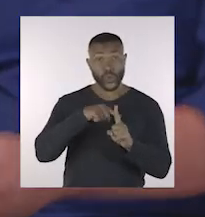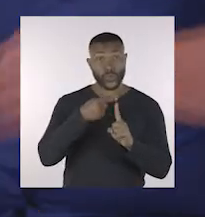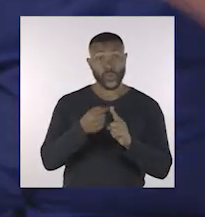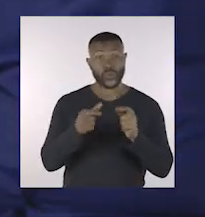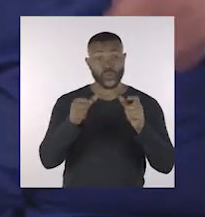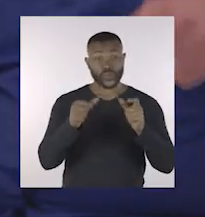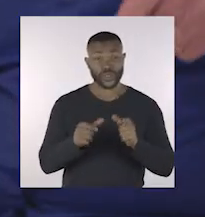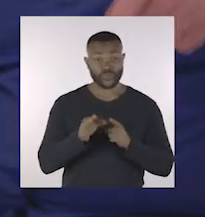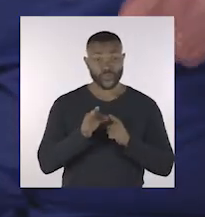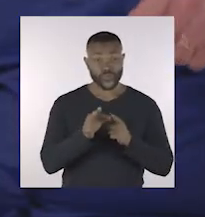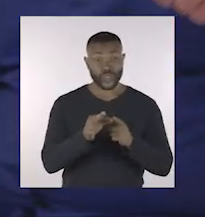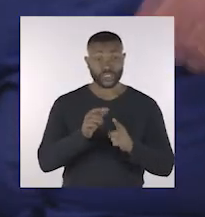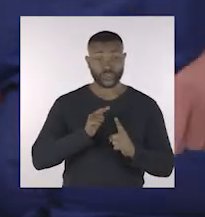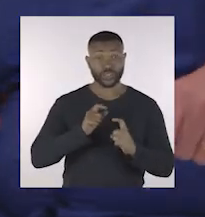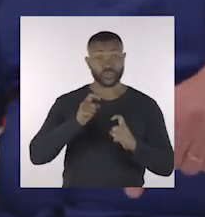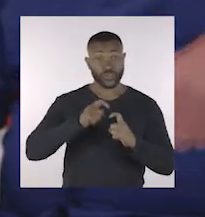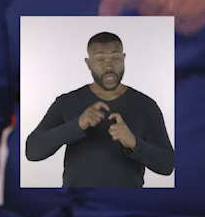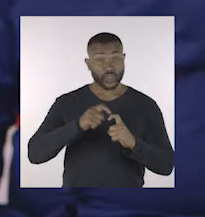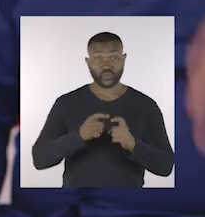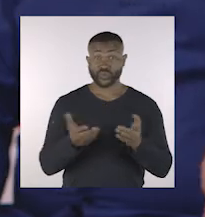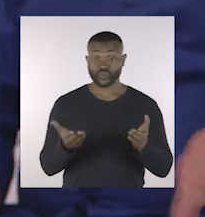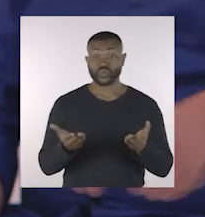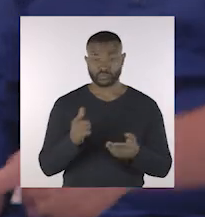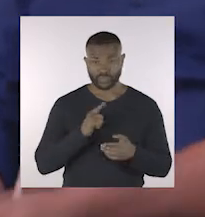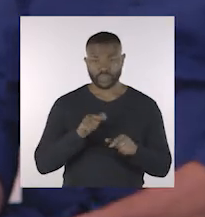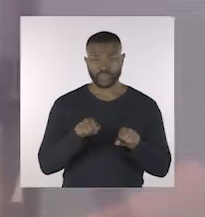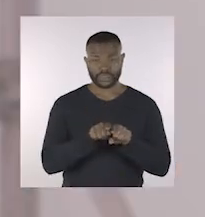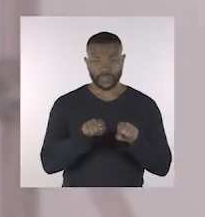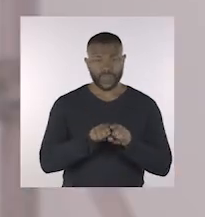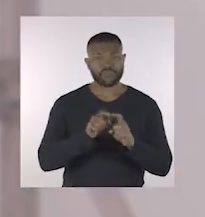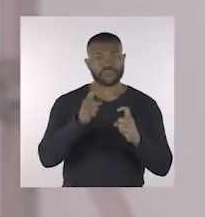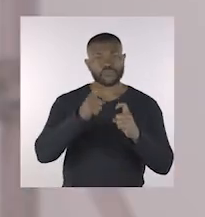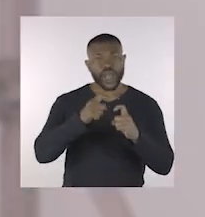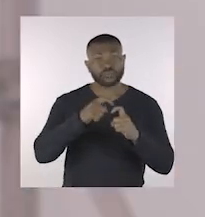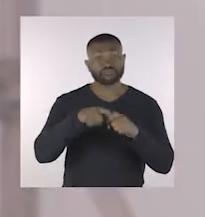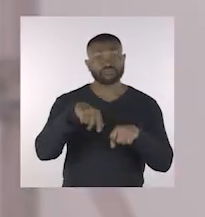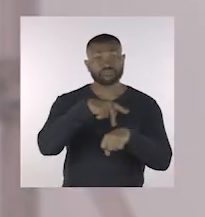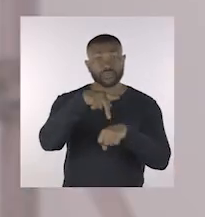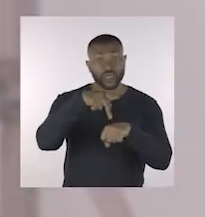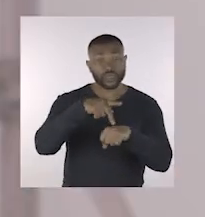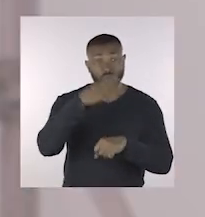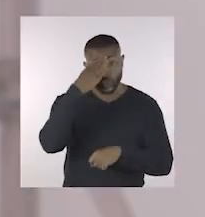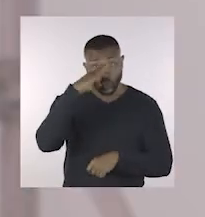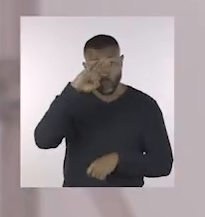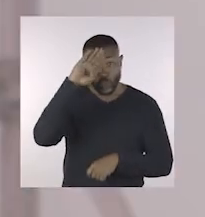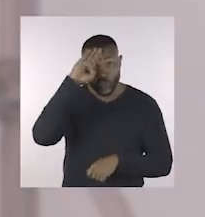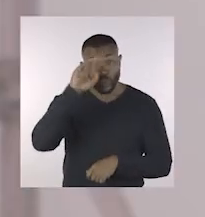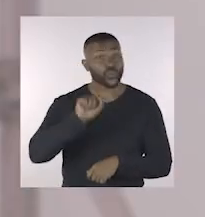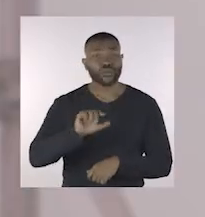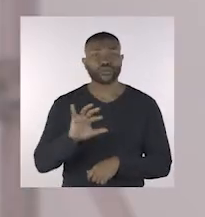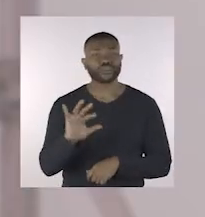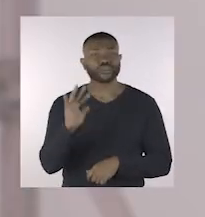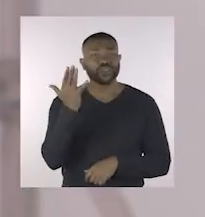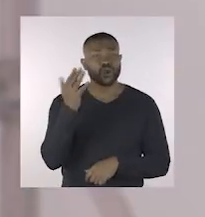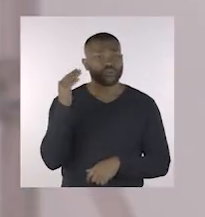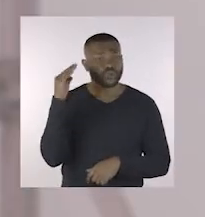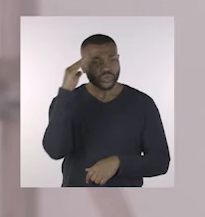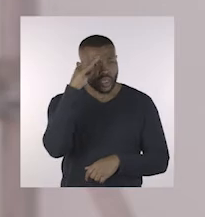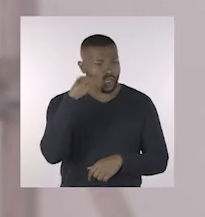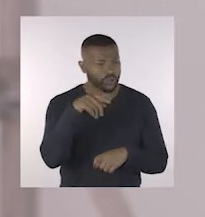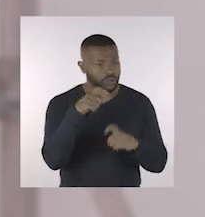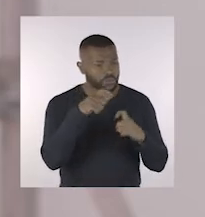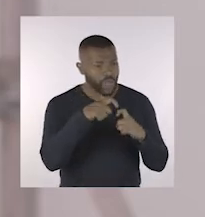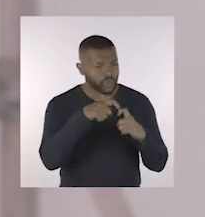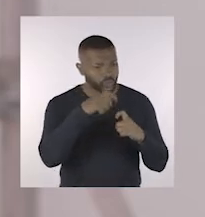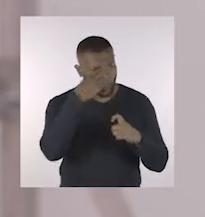aliás é gozar Periferia tinha médico atende aqui hoje não tem o mais médico Quero muitos médicos cubanos o bolsonaro